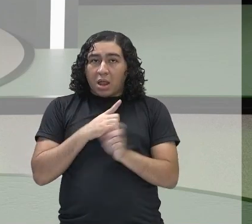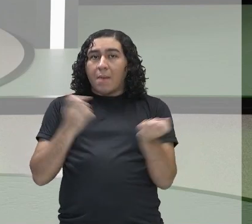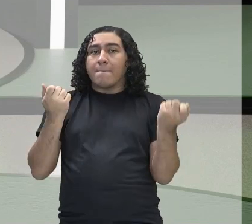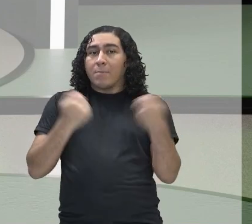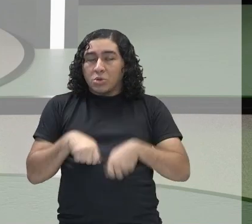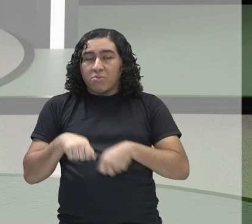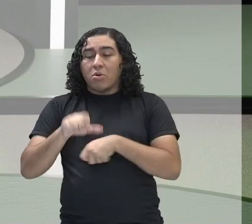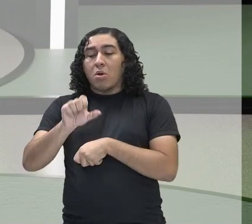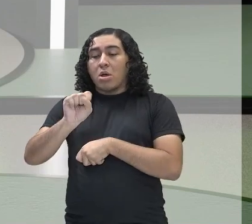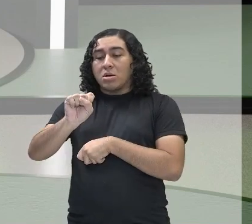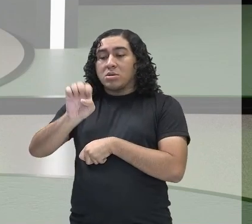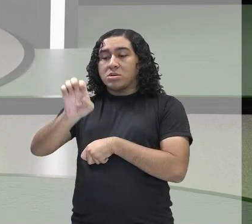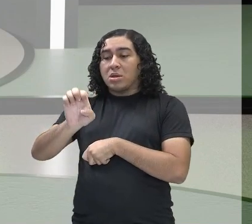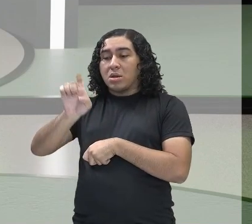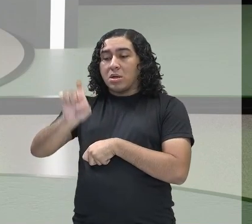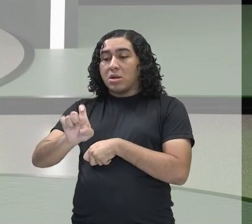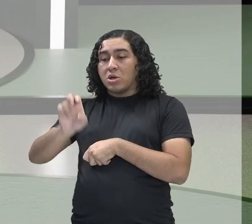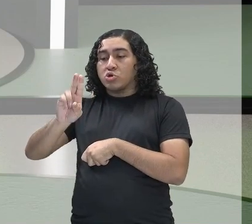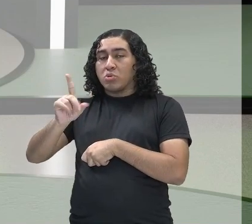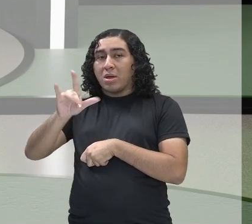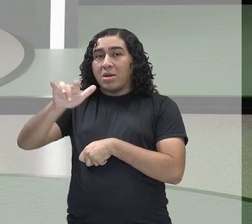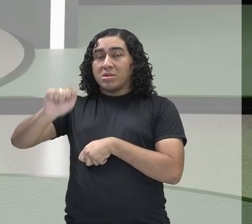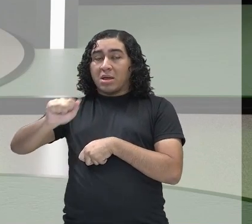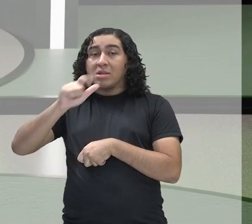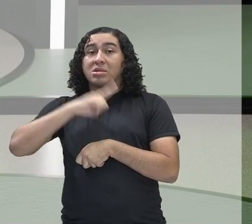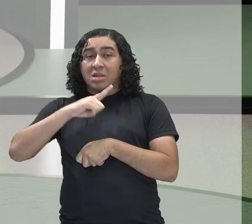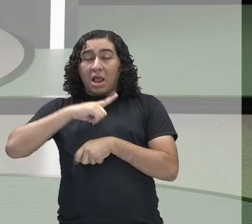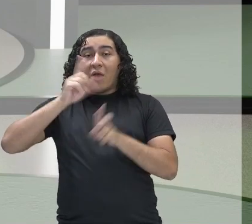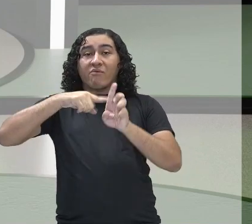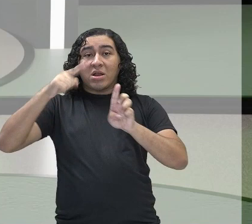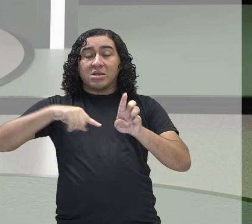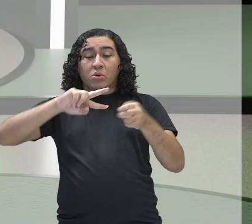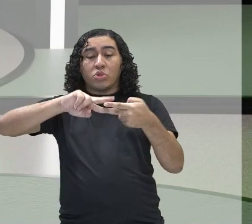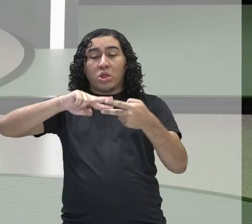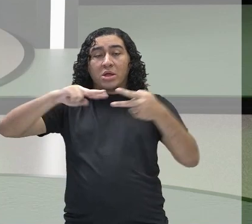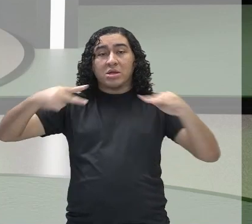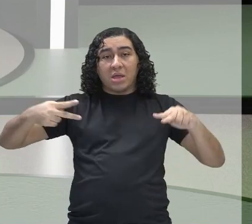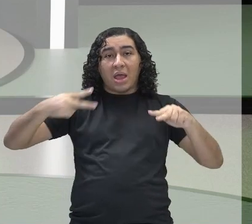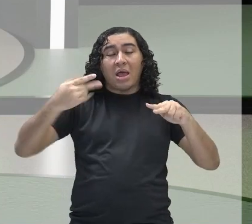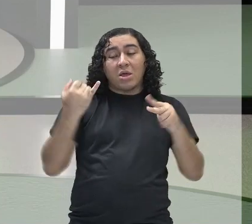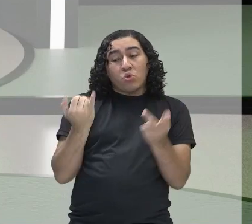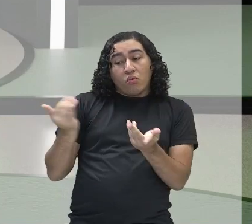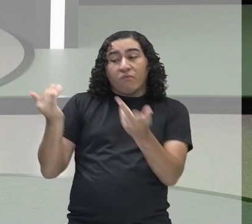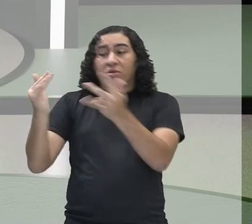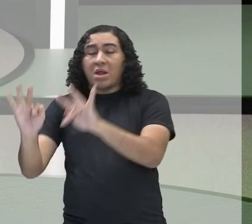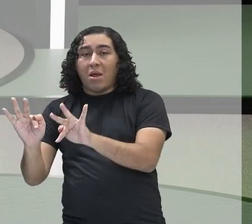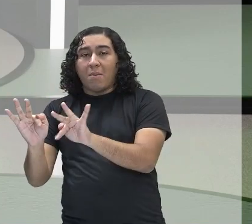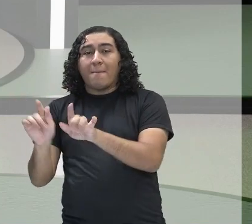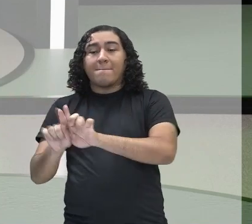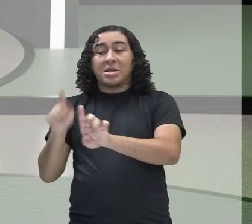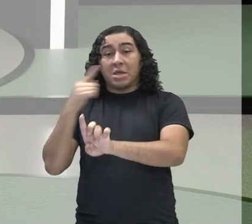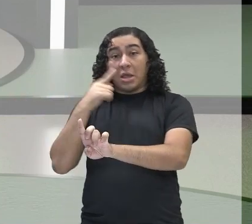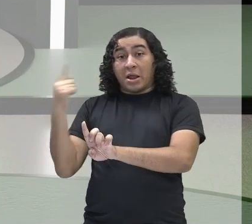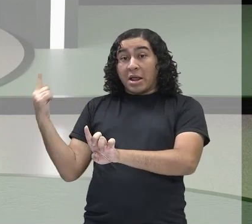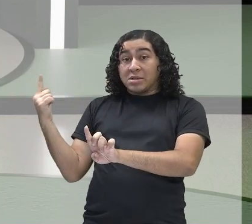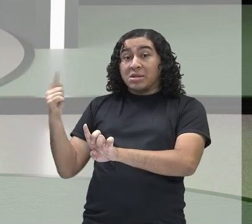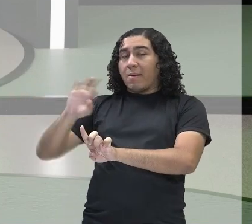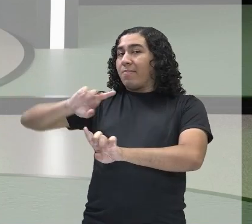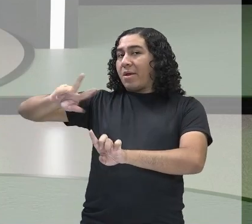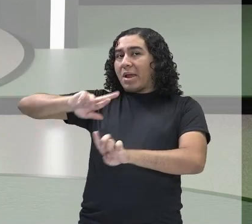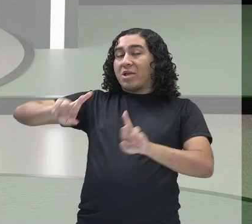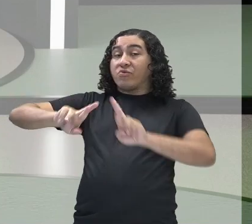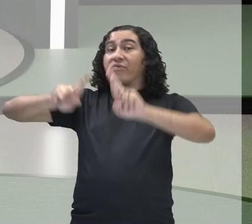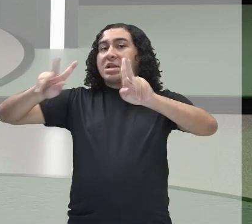sexuada onde há variabilidade genética no final dessa reprodução que não é o caso Desse exemplo